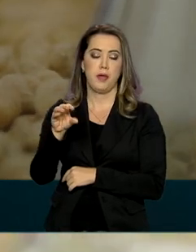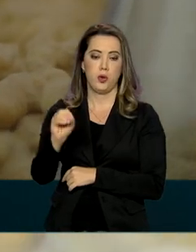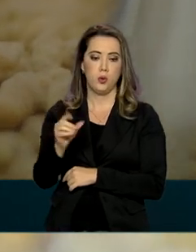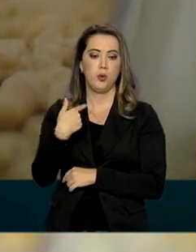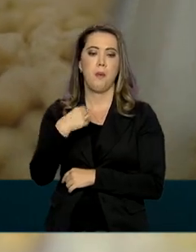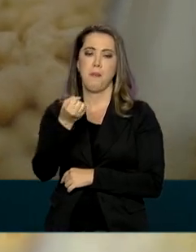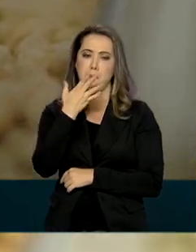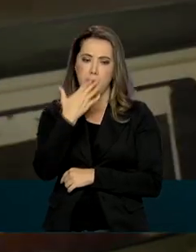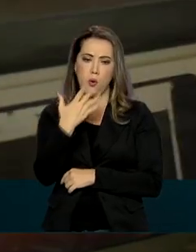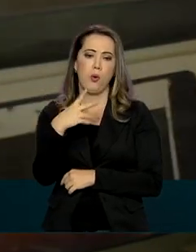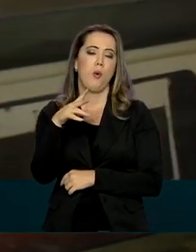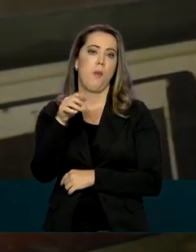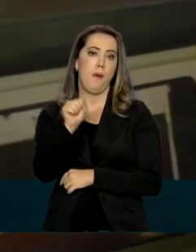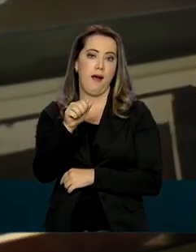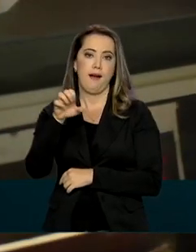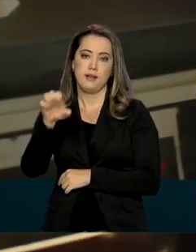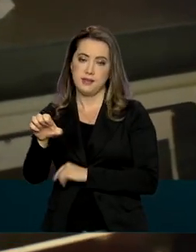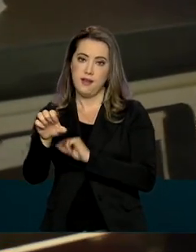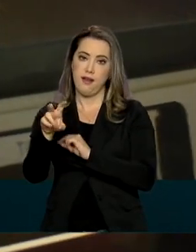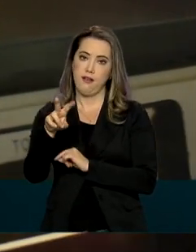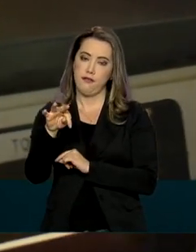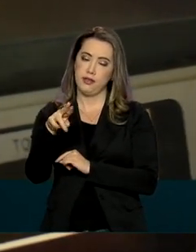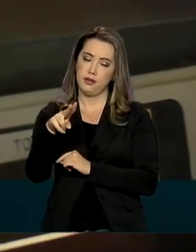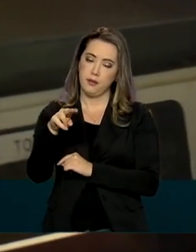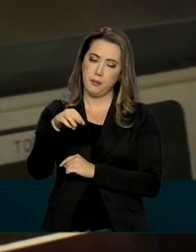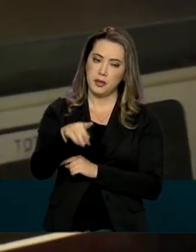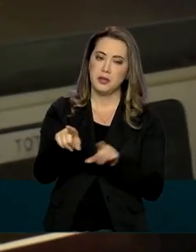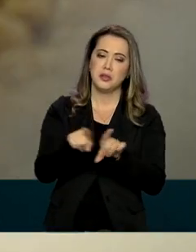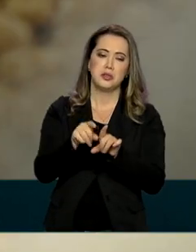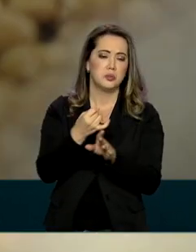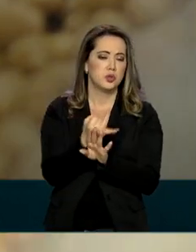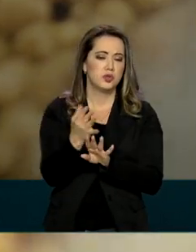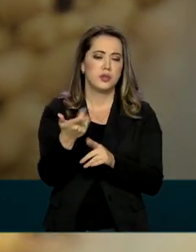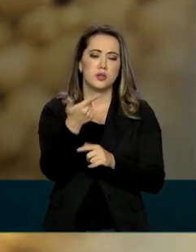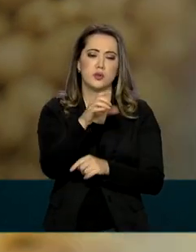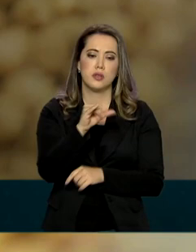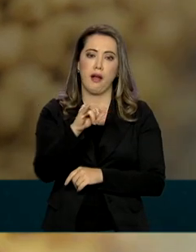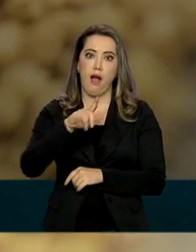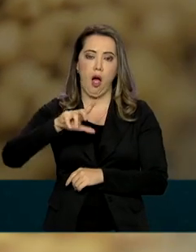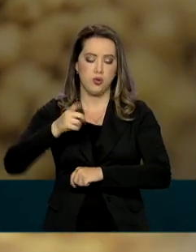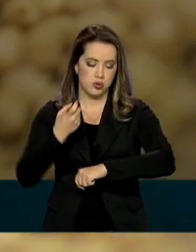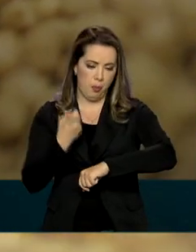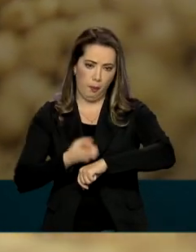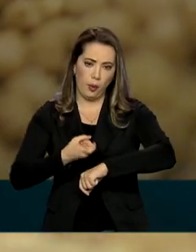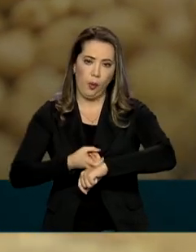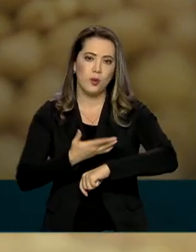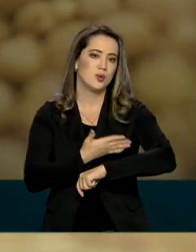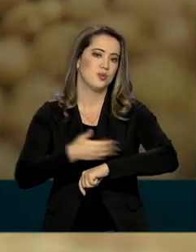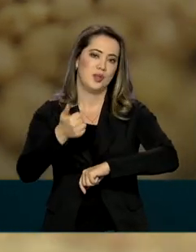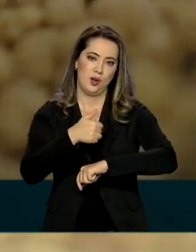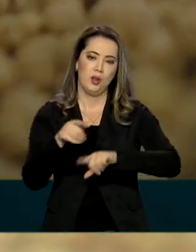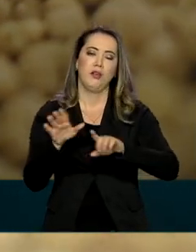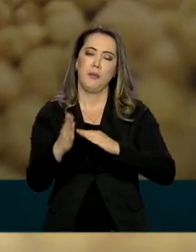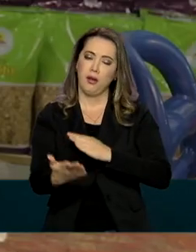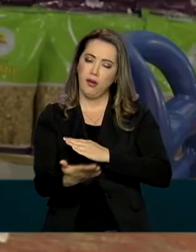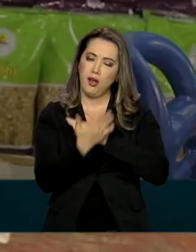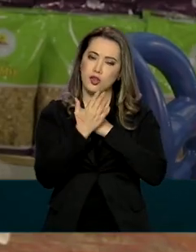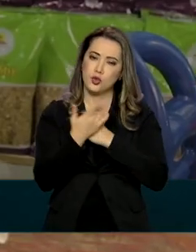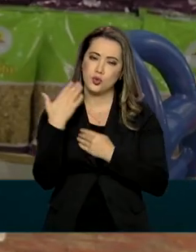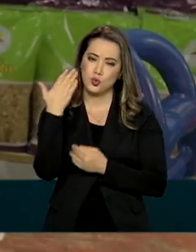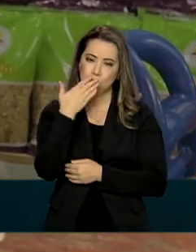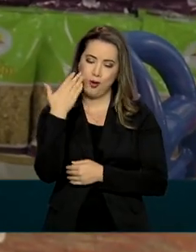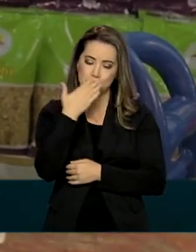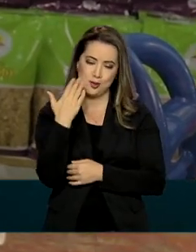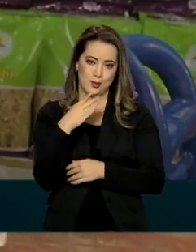para o sistema imunológico. Ele também tem cálcio e ferro e ajuda a regular o açúcar no sangue.